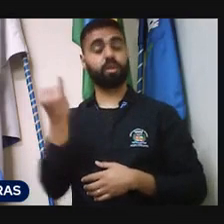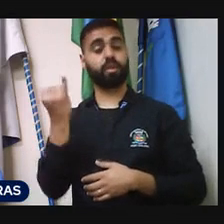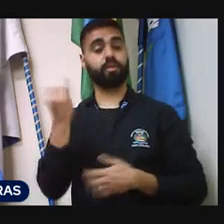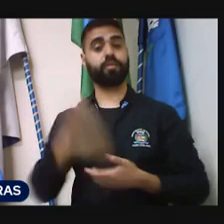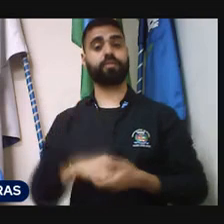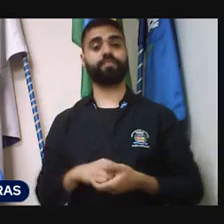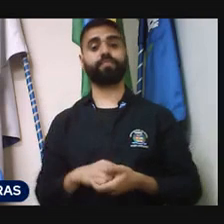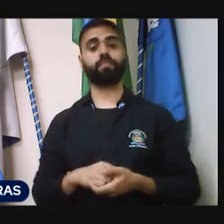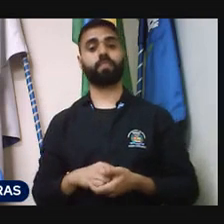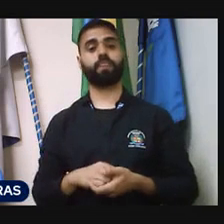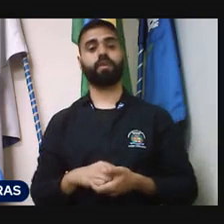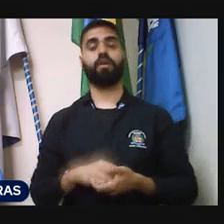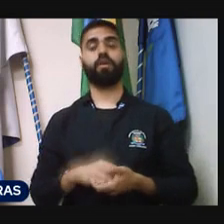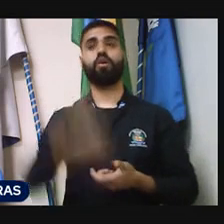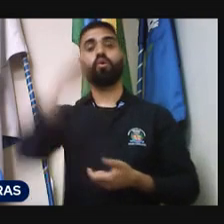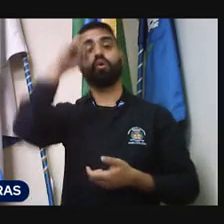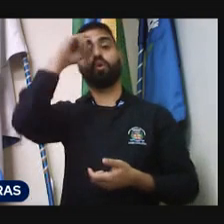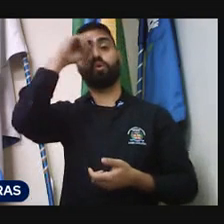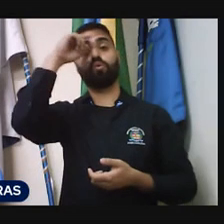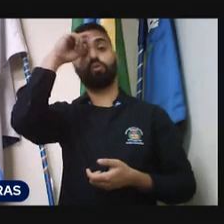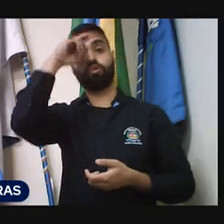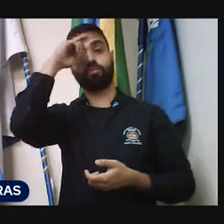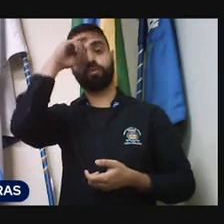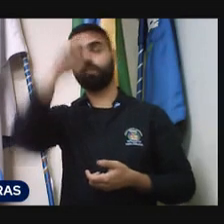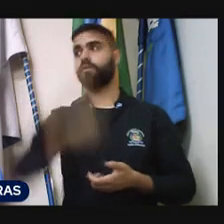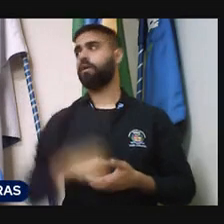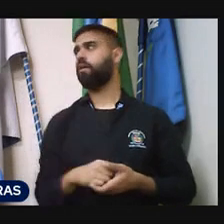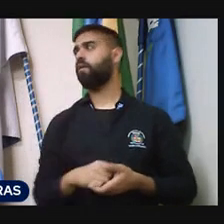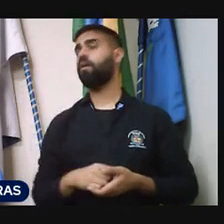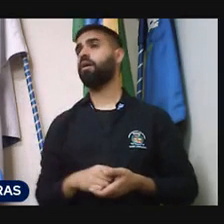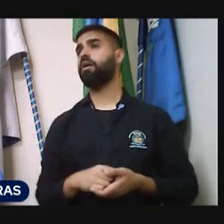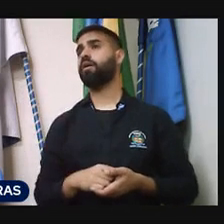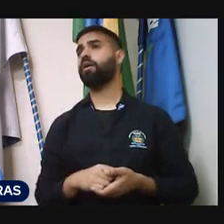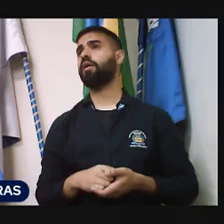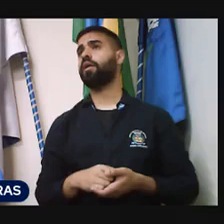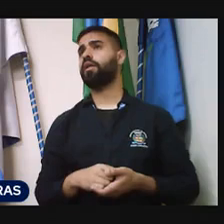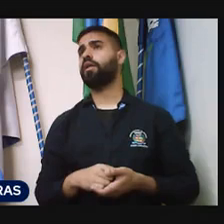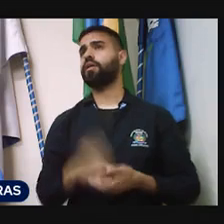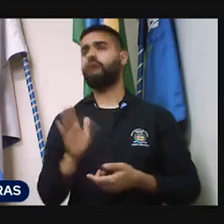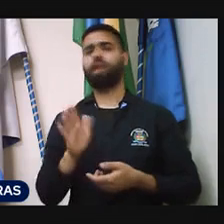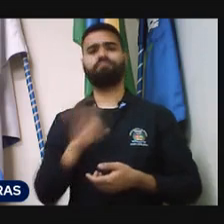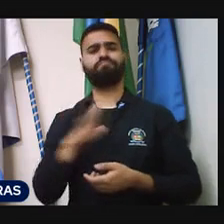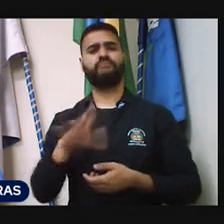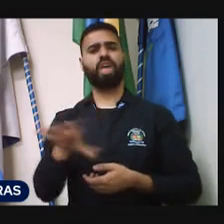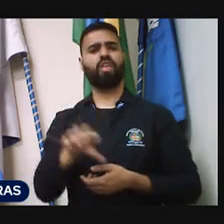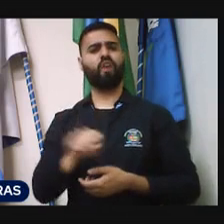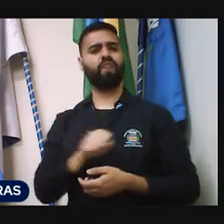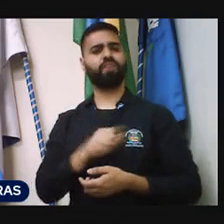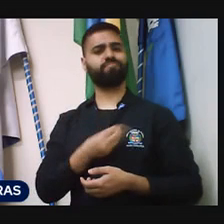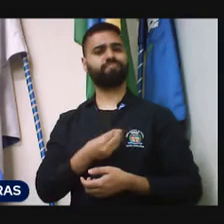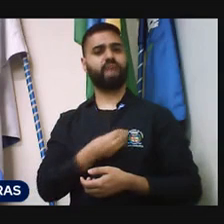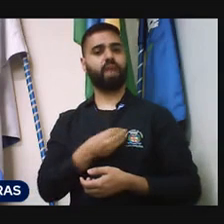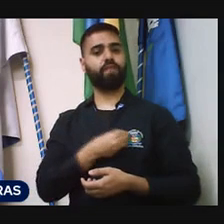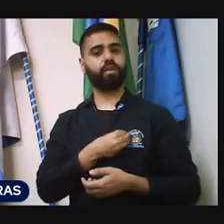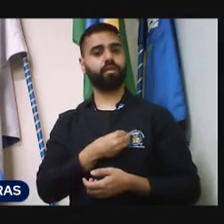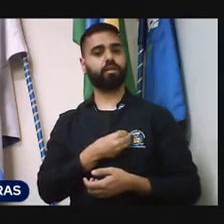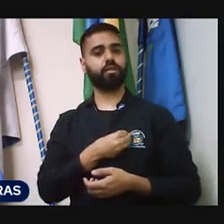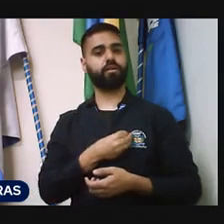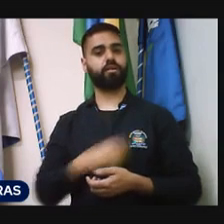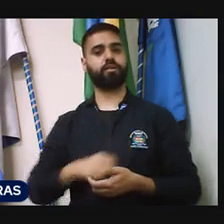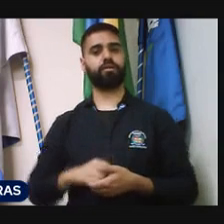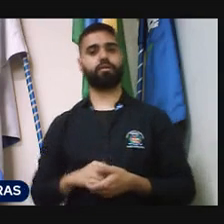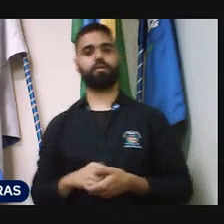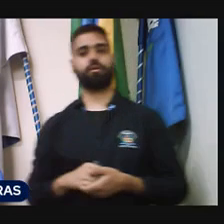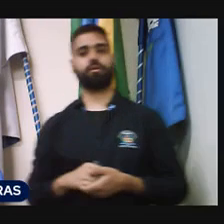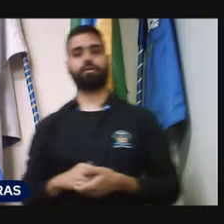Hospital Gustavo Monteiro Júnior atualmente ele tem salvado muitas vezes tem salvado